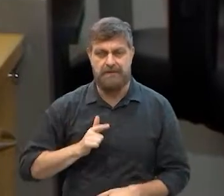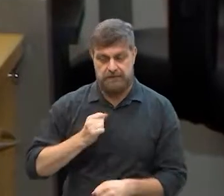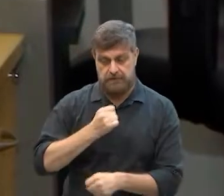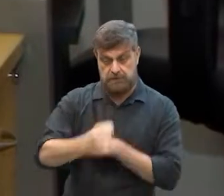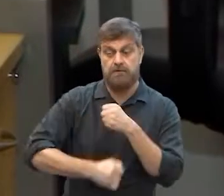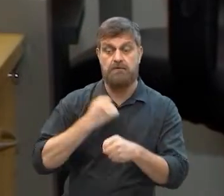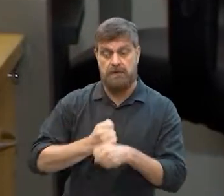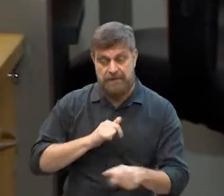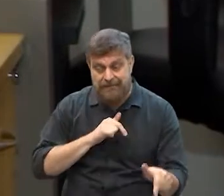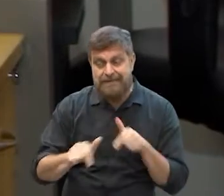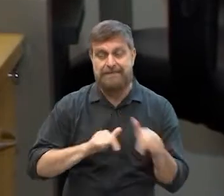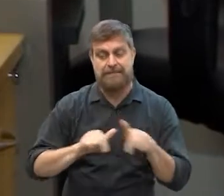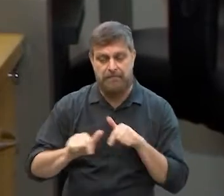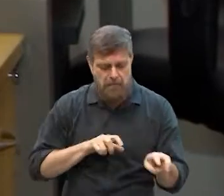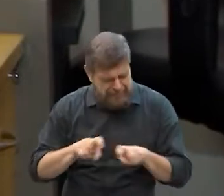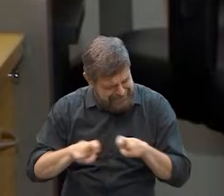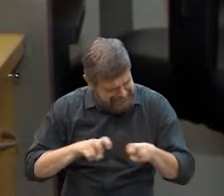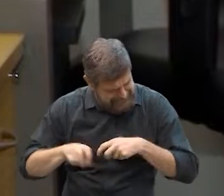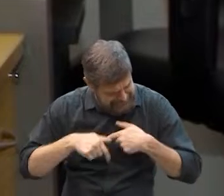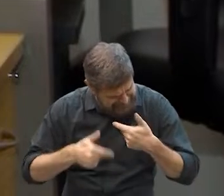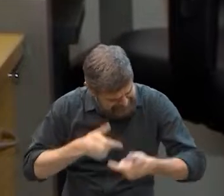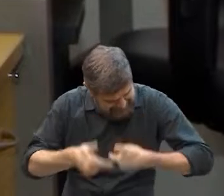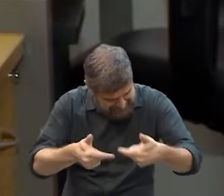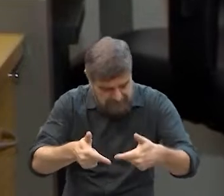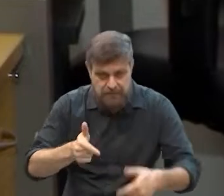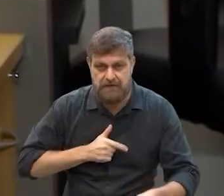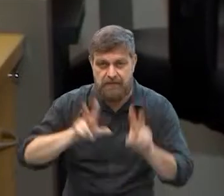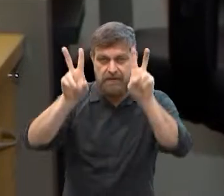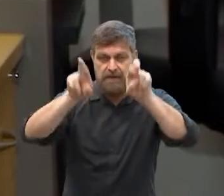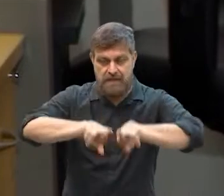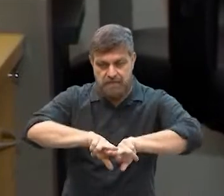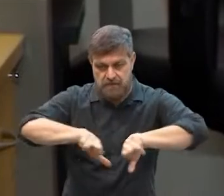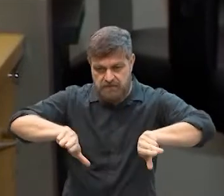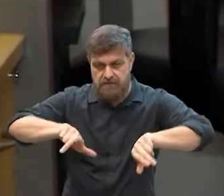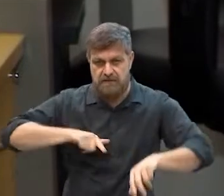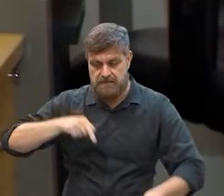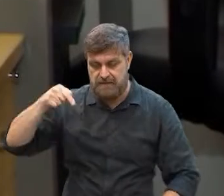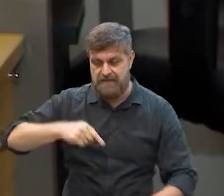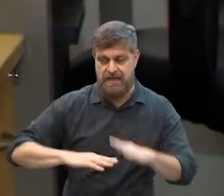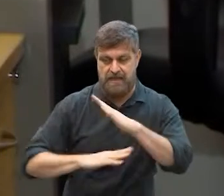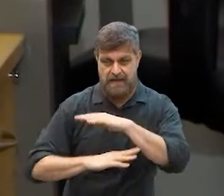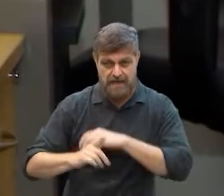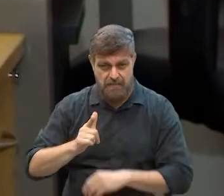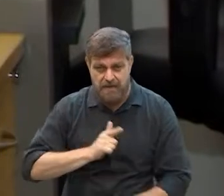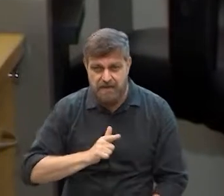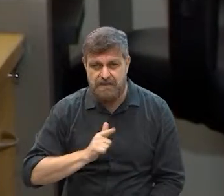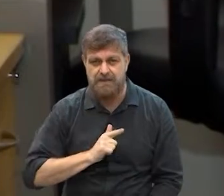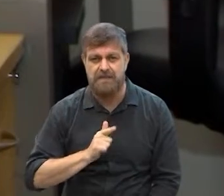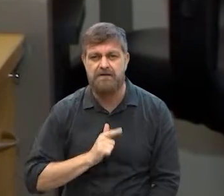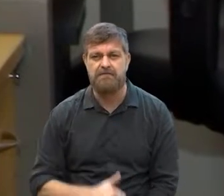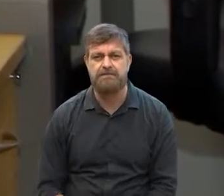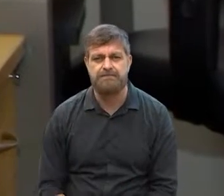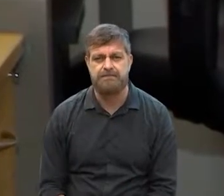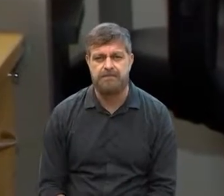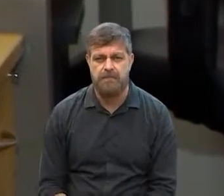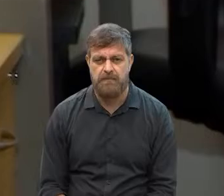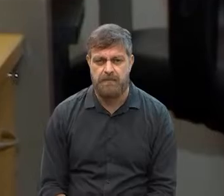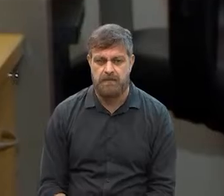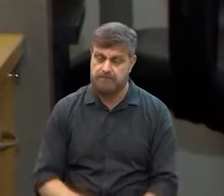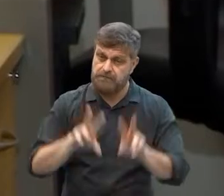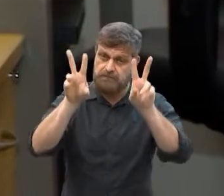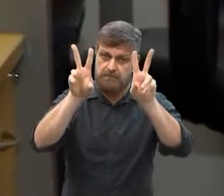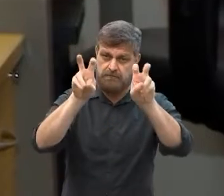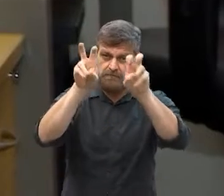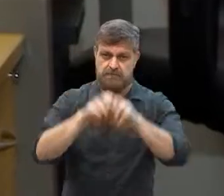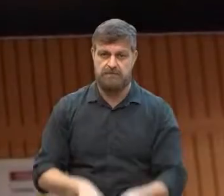bastante intenso, eu acho que são vários assuntos que passaram aqui pela Casa, pela Câmara Municipal de Campinas, assuntos